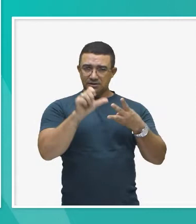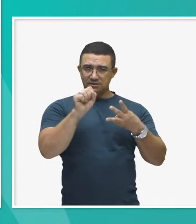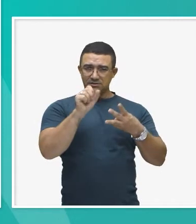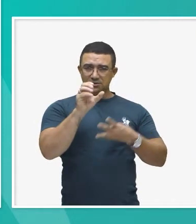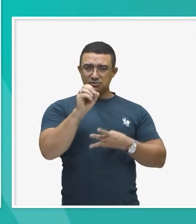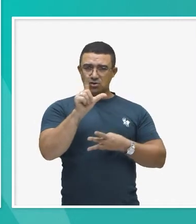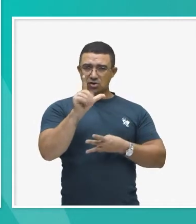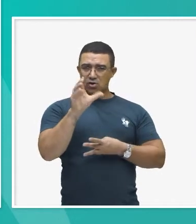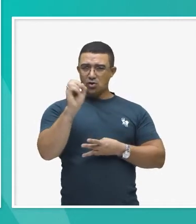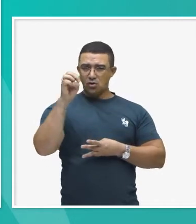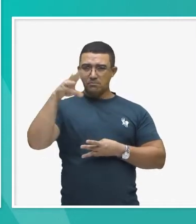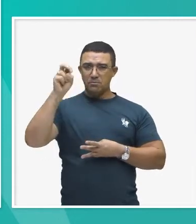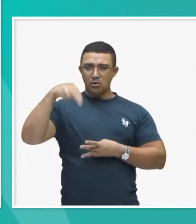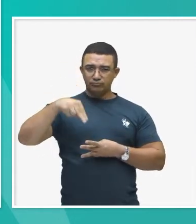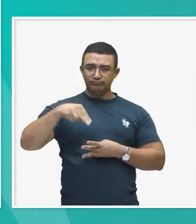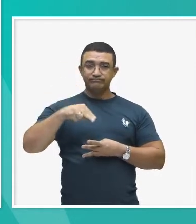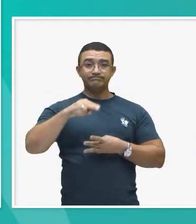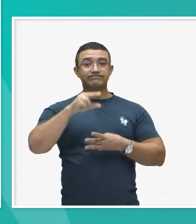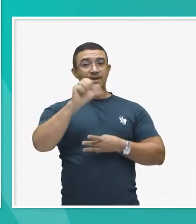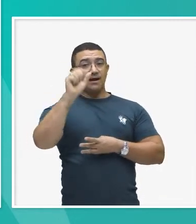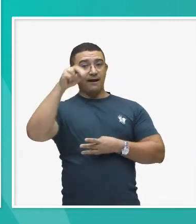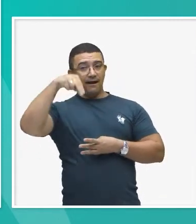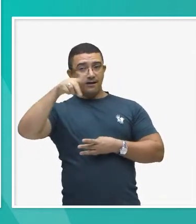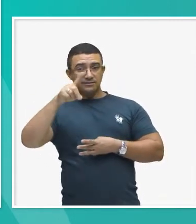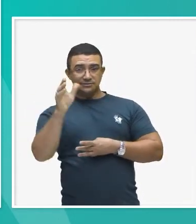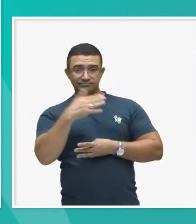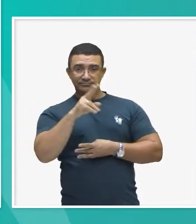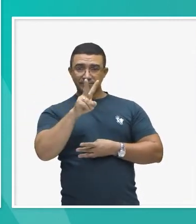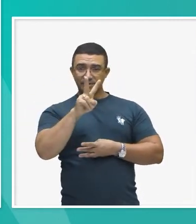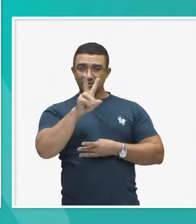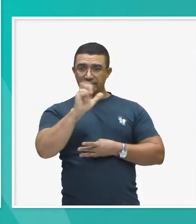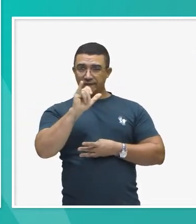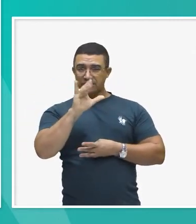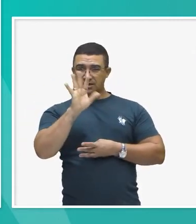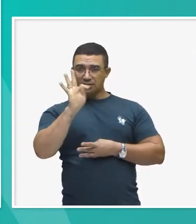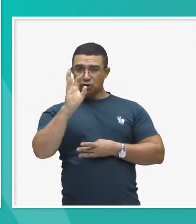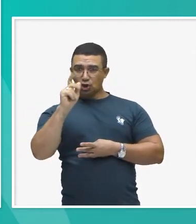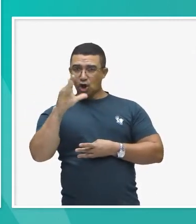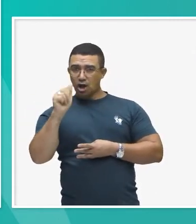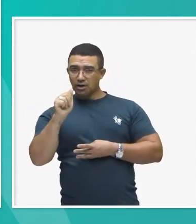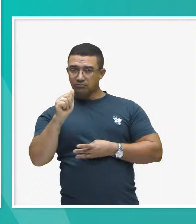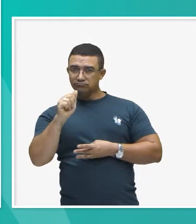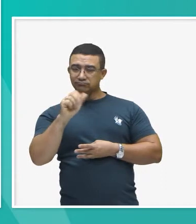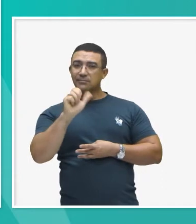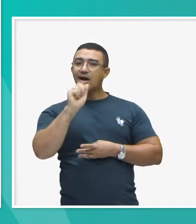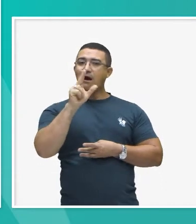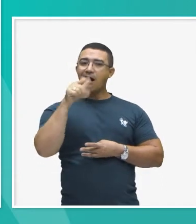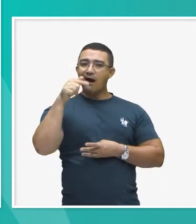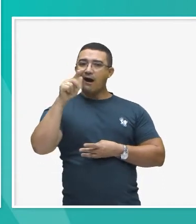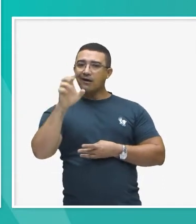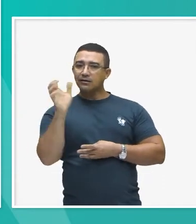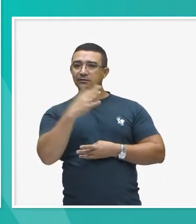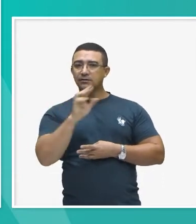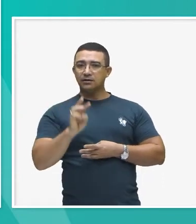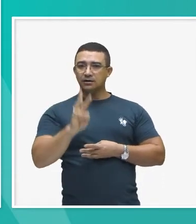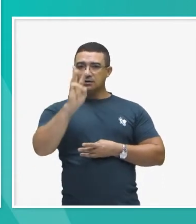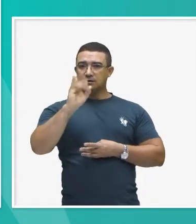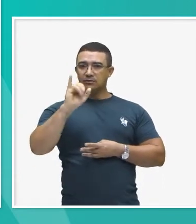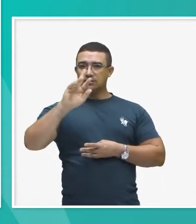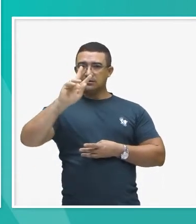vessels. Solomon and Victoria argue with the Japanese vessels. Então, Solomon e a Victoria estão ali, ó,